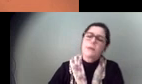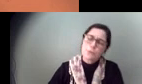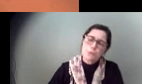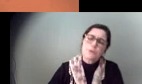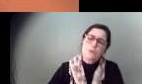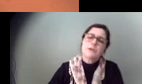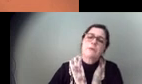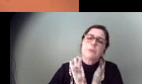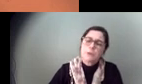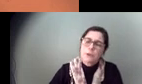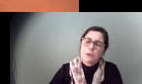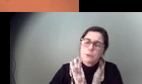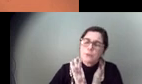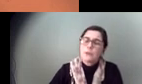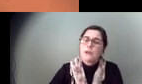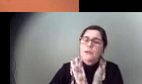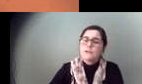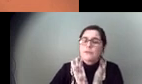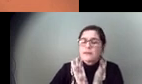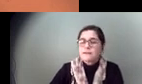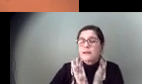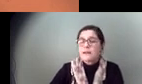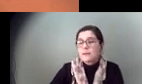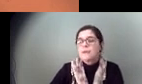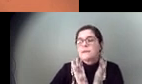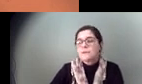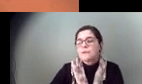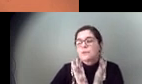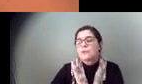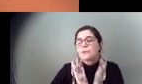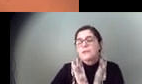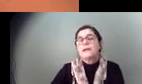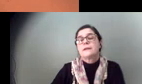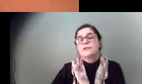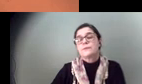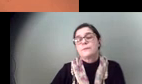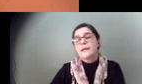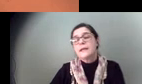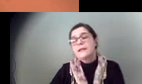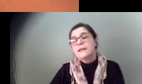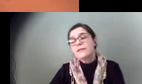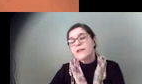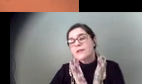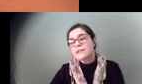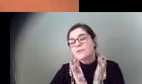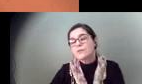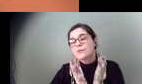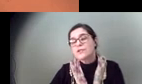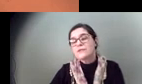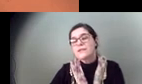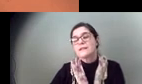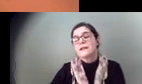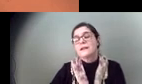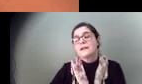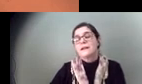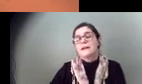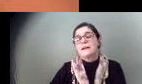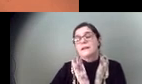dar abertura, para que o aluno tenha mais essa oportunidade, né? E aí ficaram os três